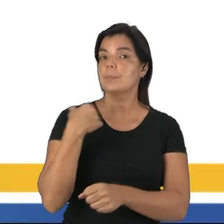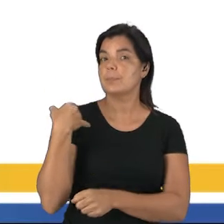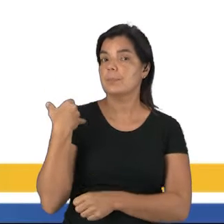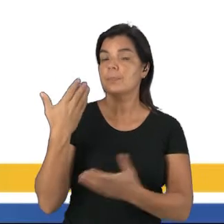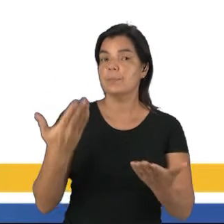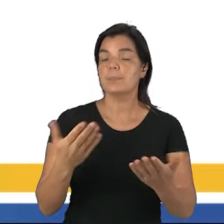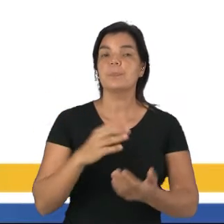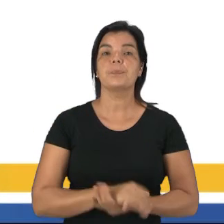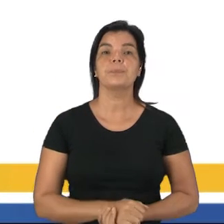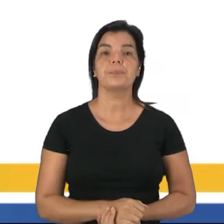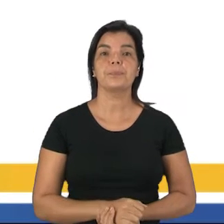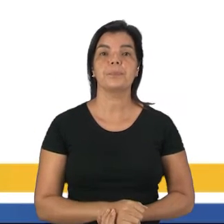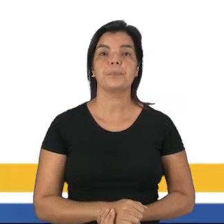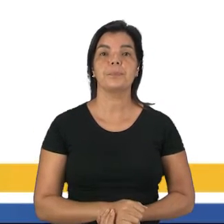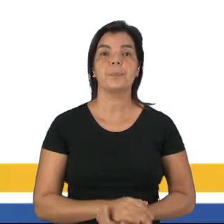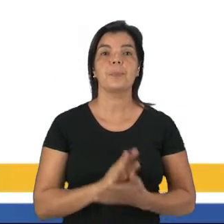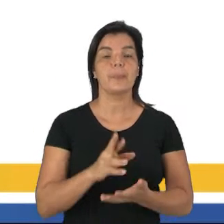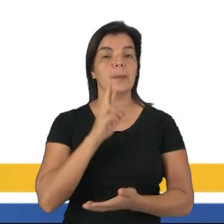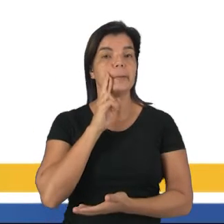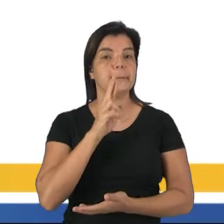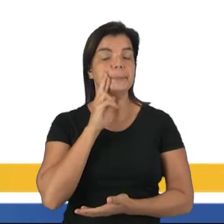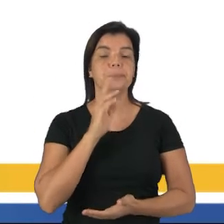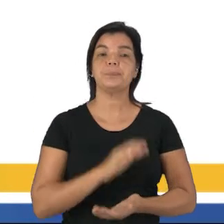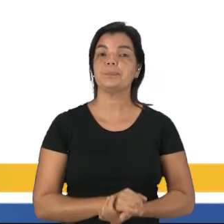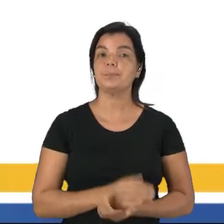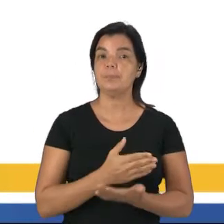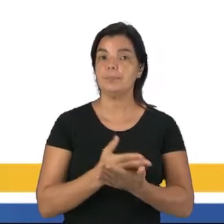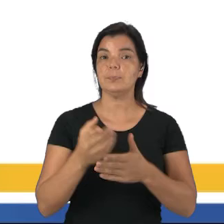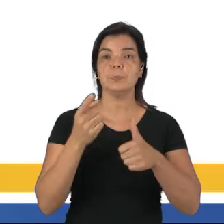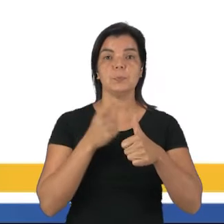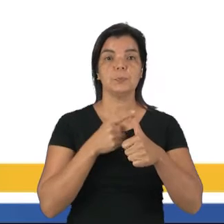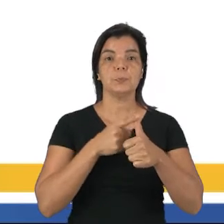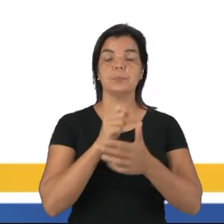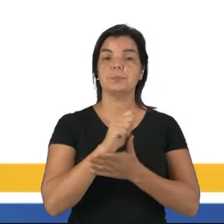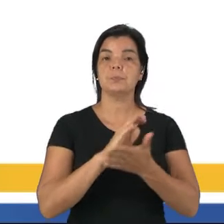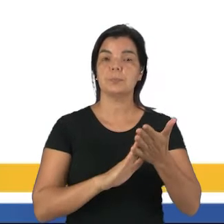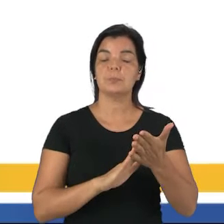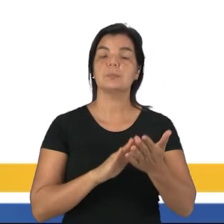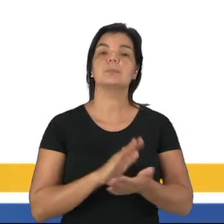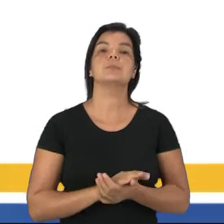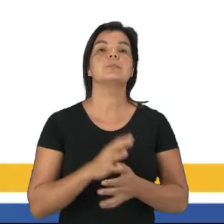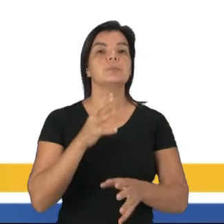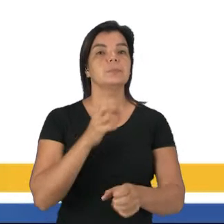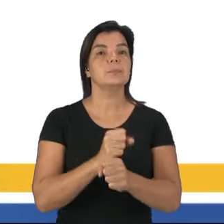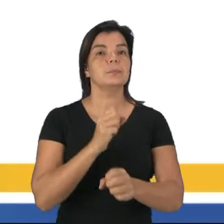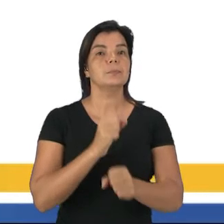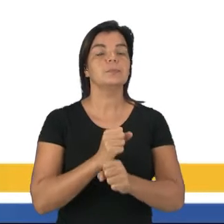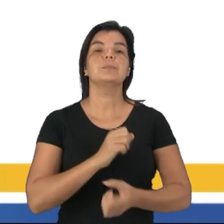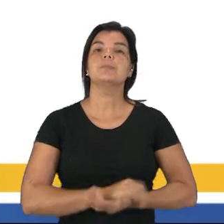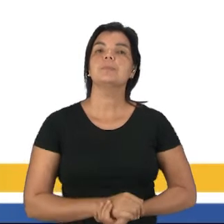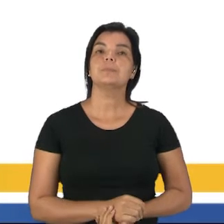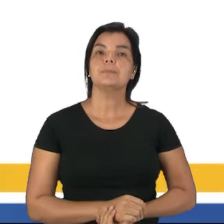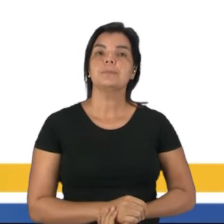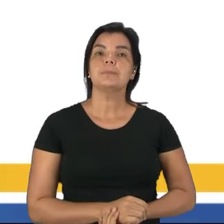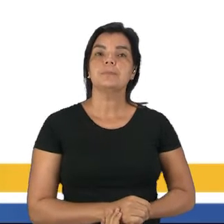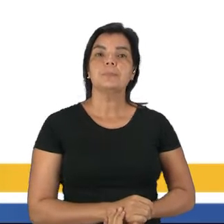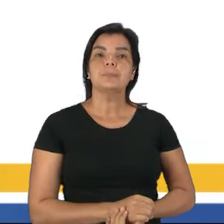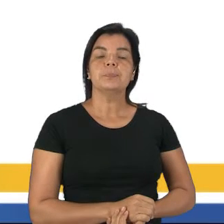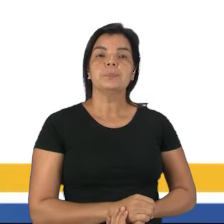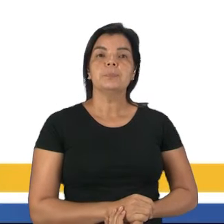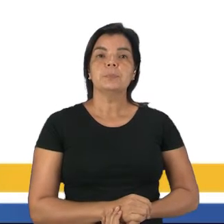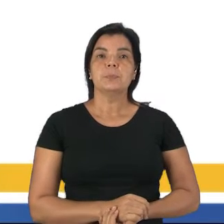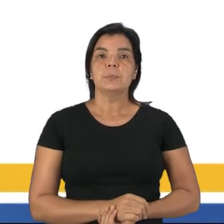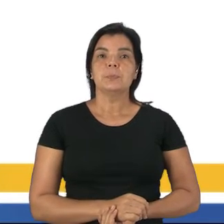Ok? Então, aqui nós fizemos inicialmente a resolução através do método da adição. Ok?